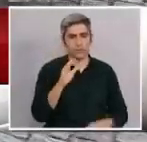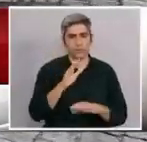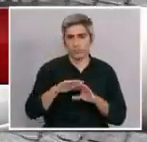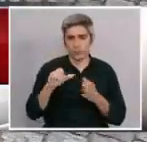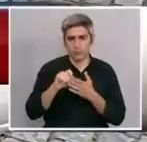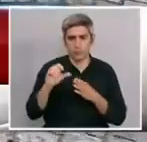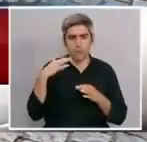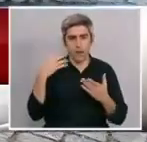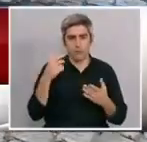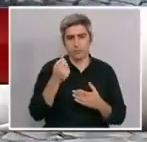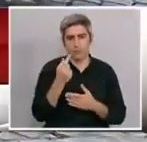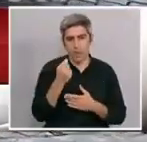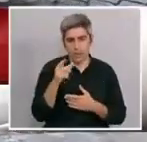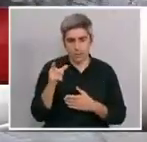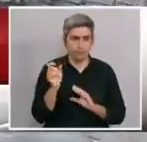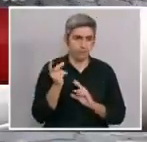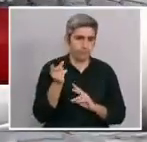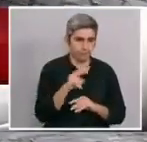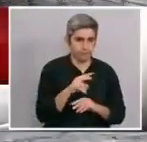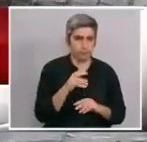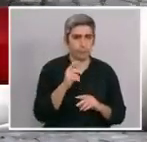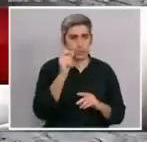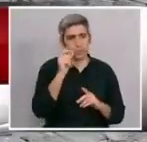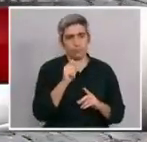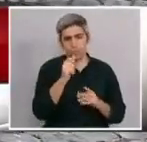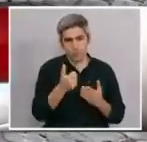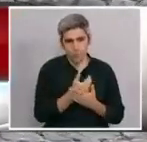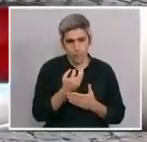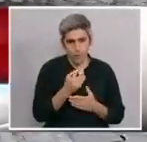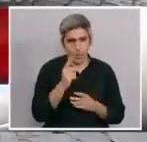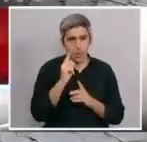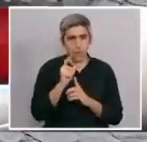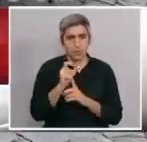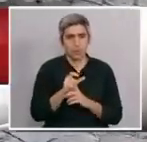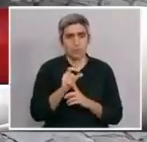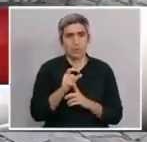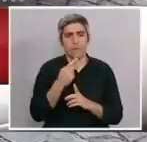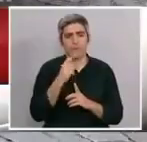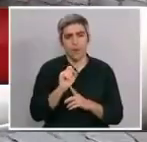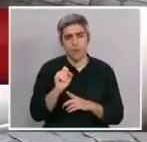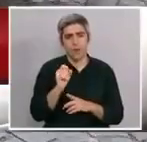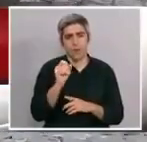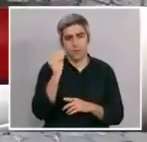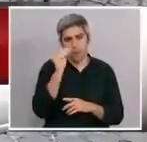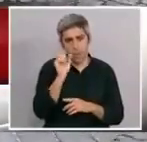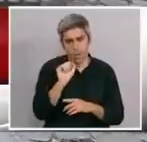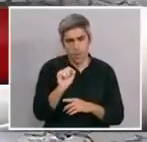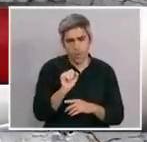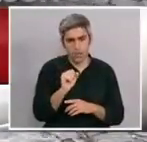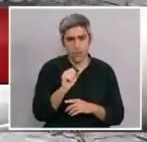Belém. António Oliveira Salazar já tinha morrido. Rosália voltou para a terra que a viu nascer